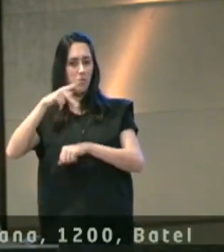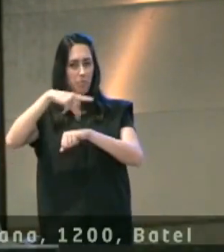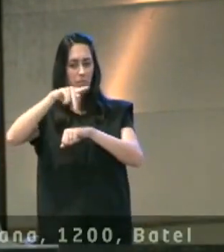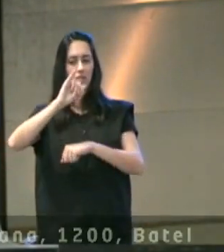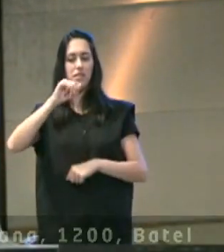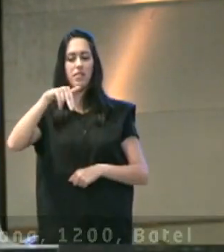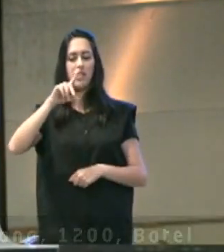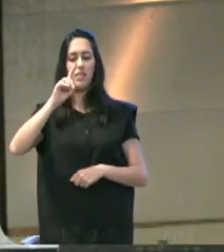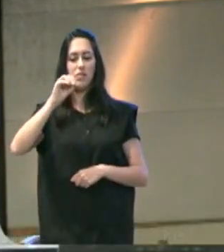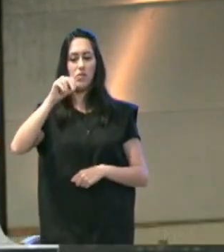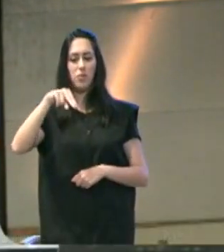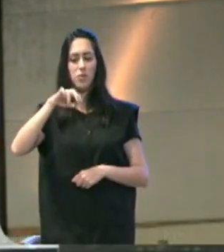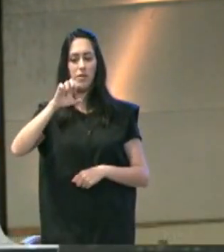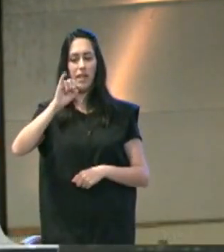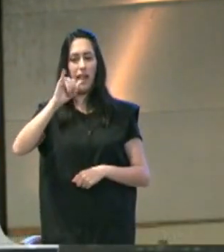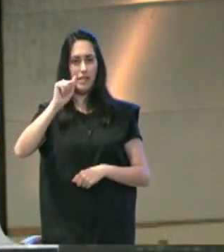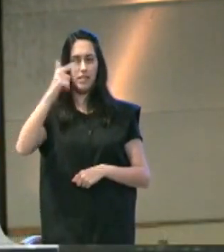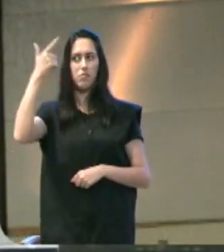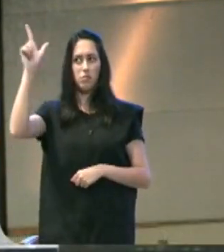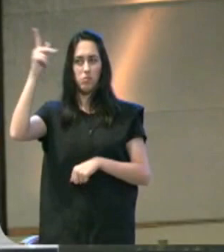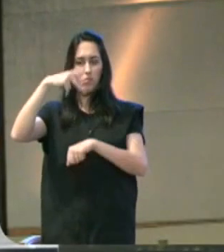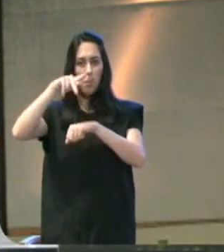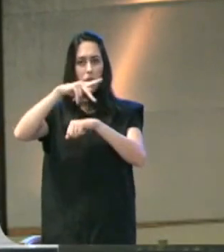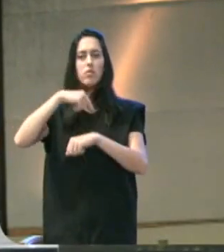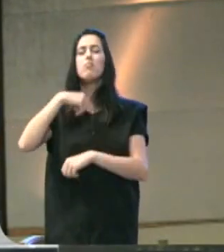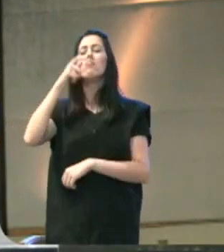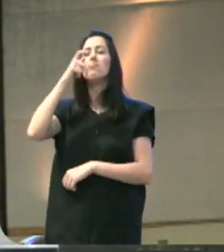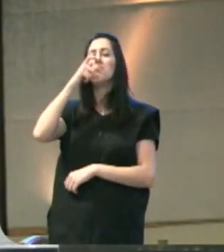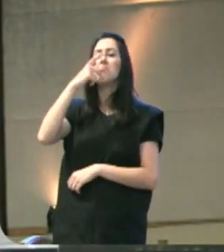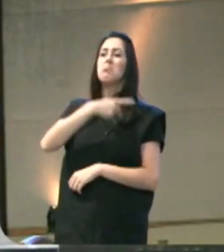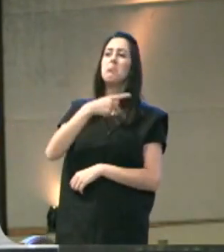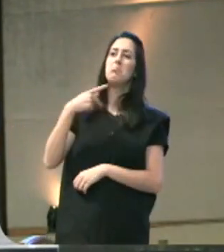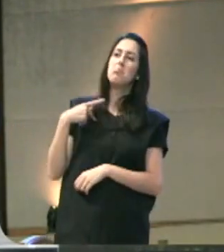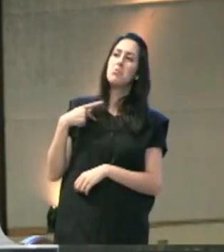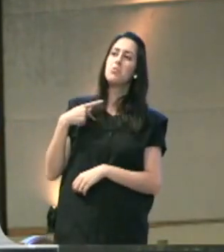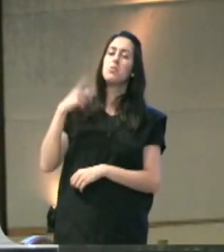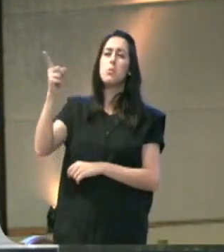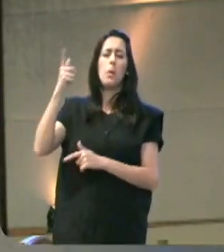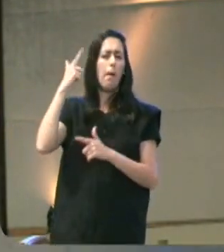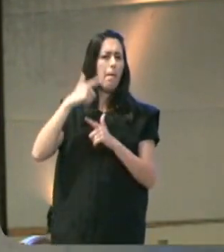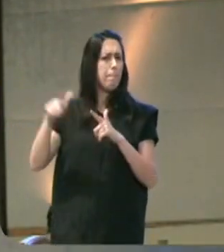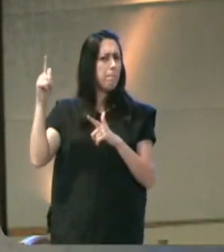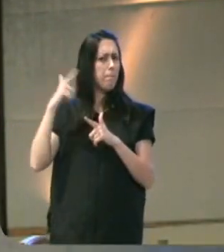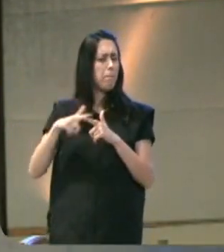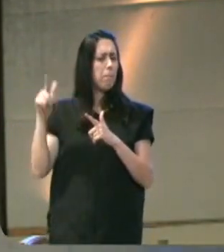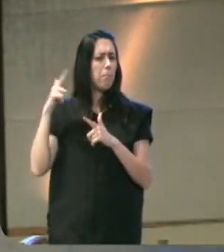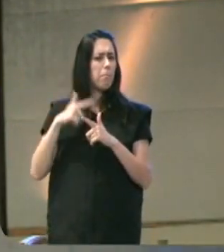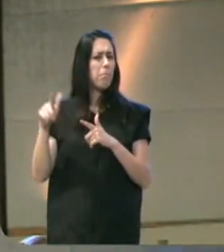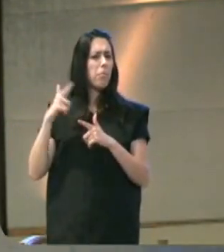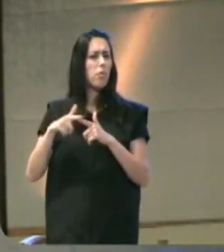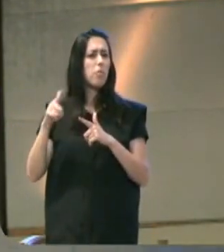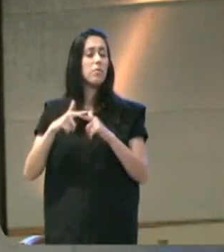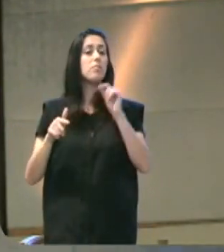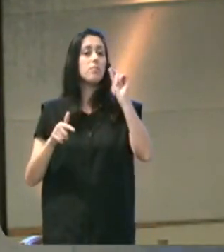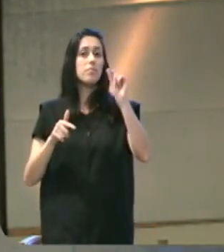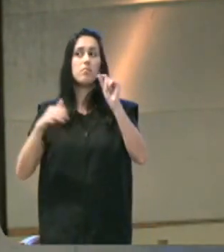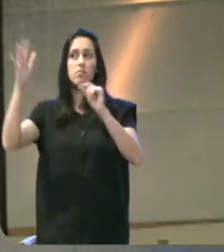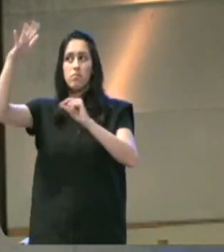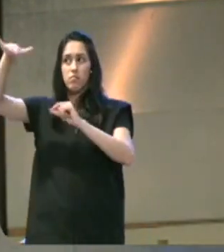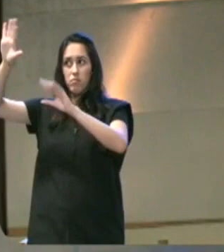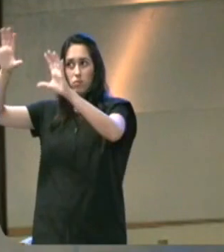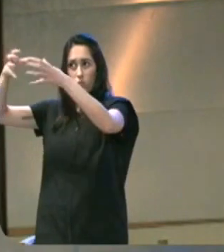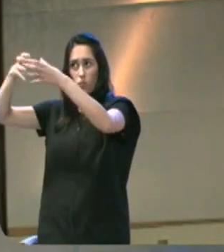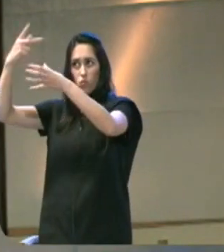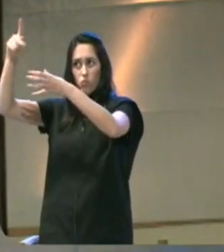esse pastor, numa região da Indonésia, estava vivendo um problema muito sério, porque tinha uma aldeia vizinha